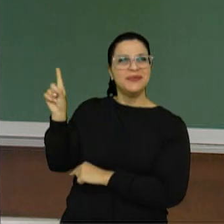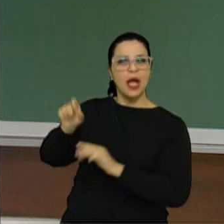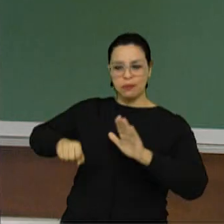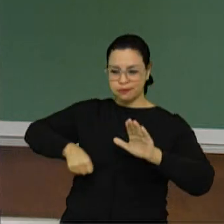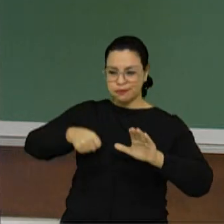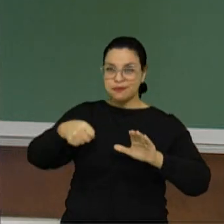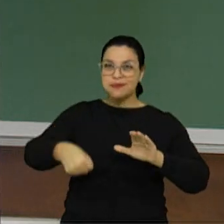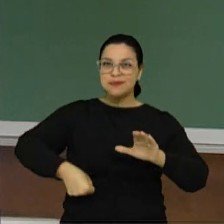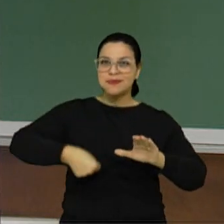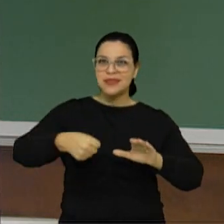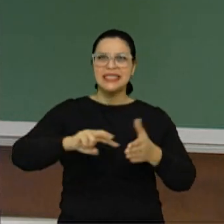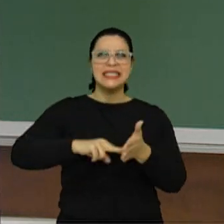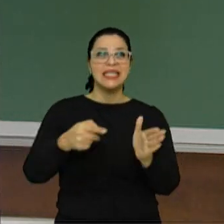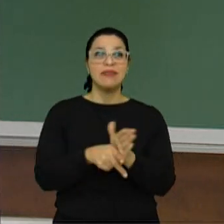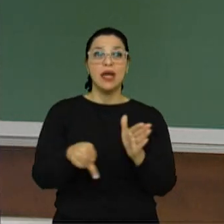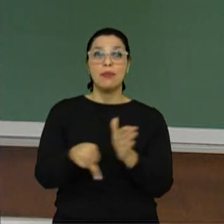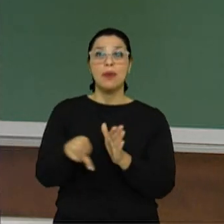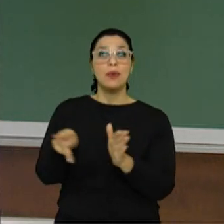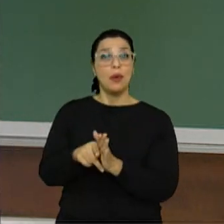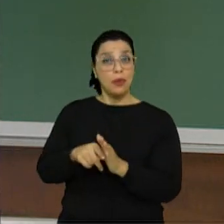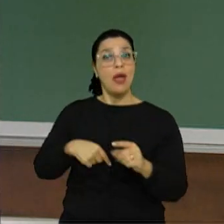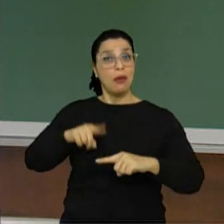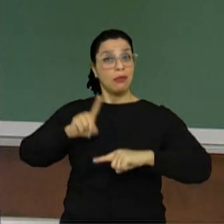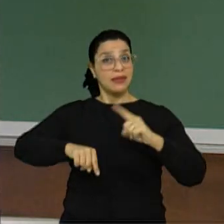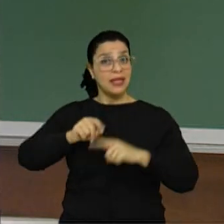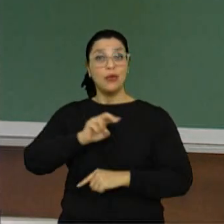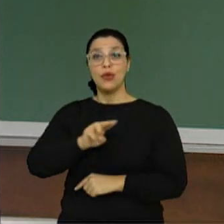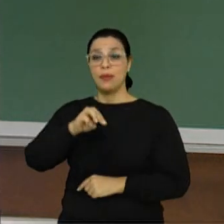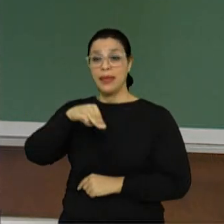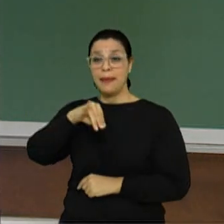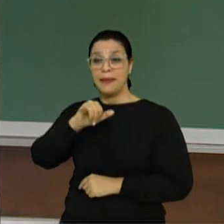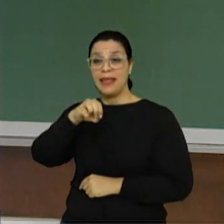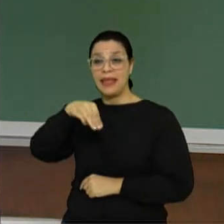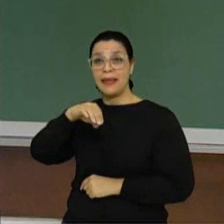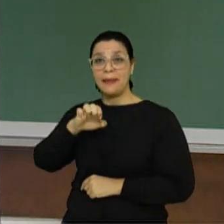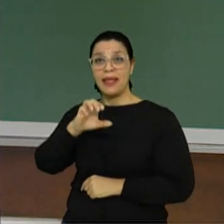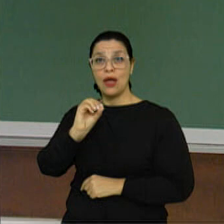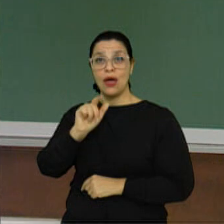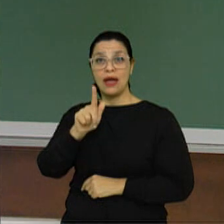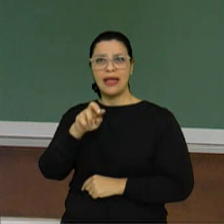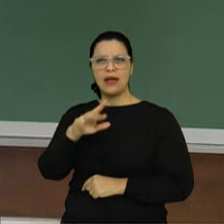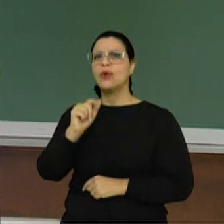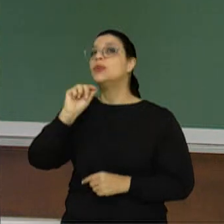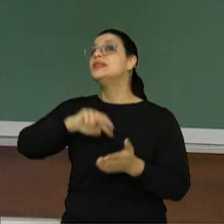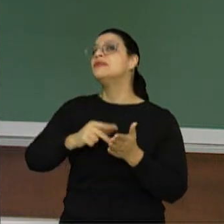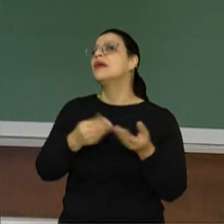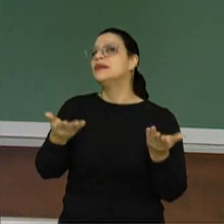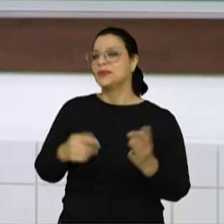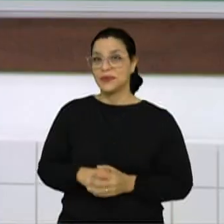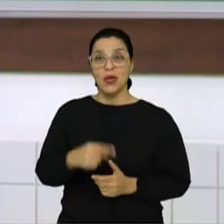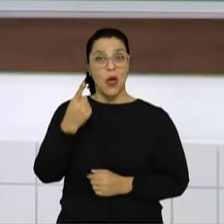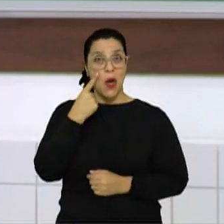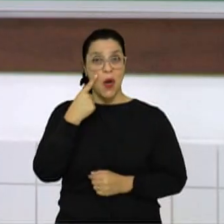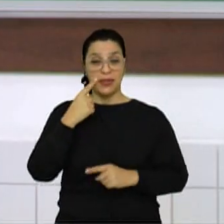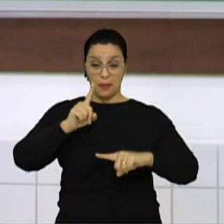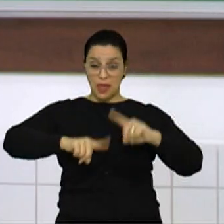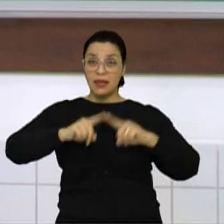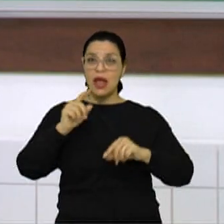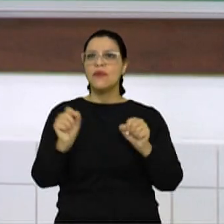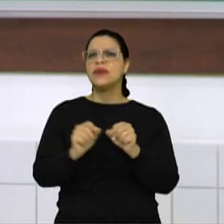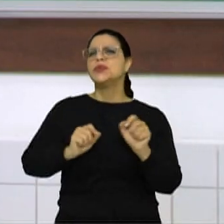aqui? Trata-se de um mimeógrafo. Mas o que é isso? mimeógrafo era um